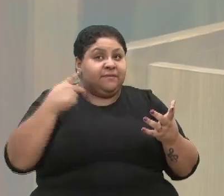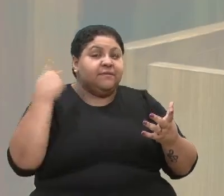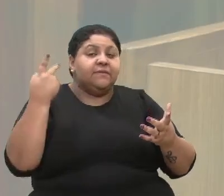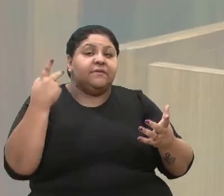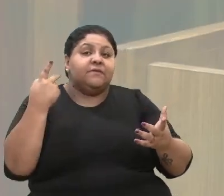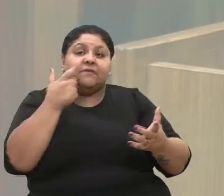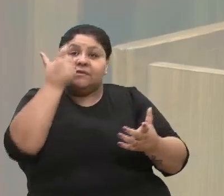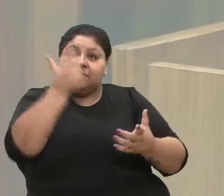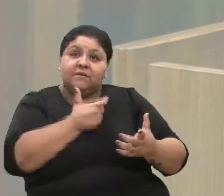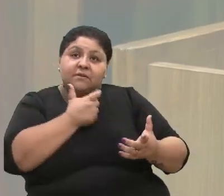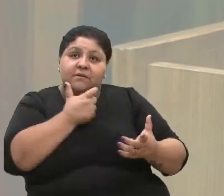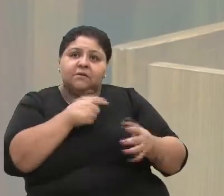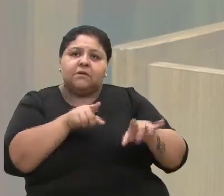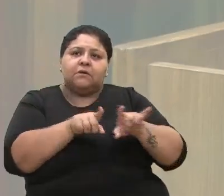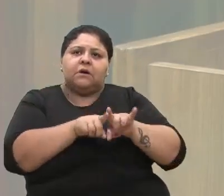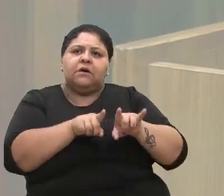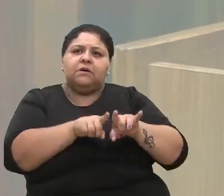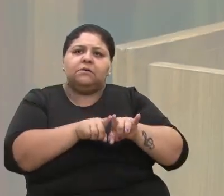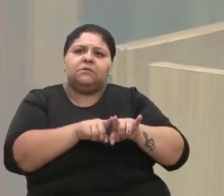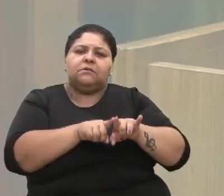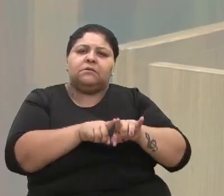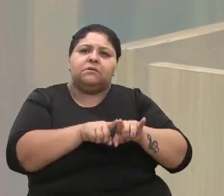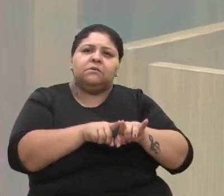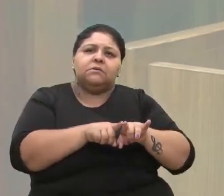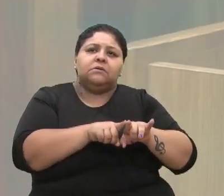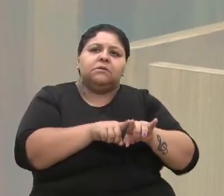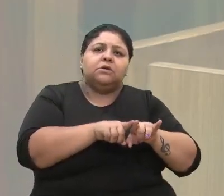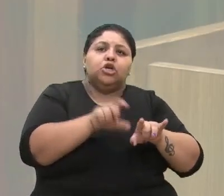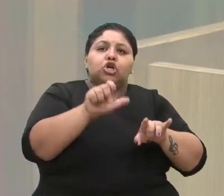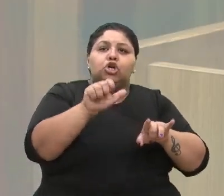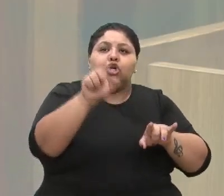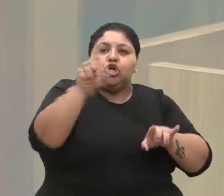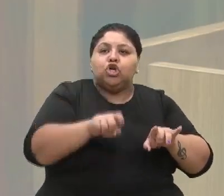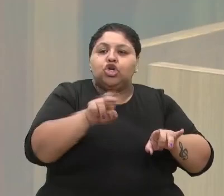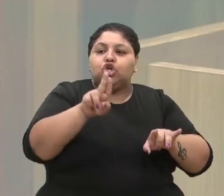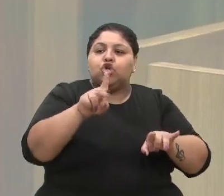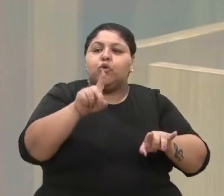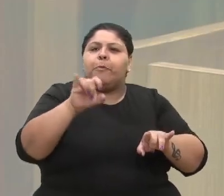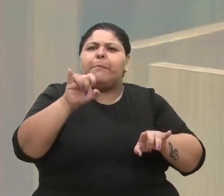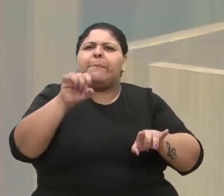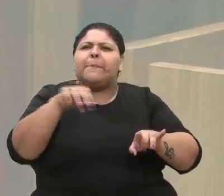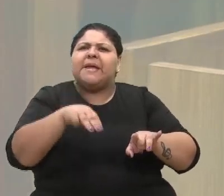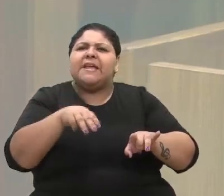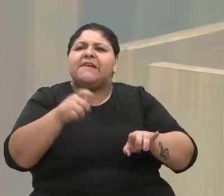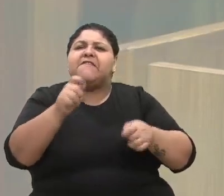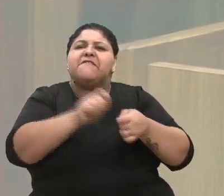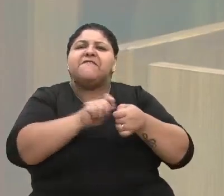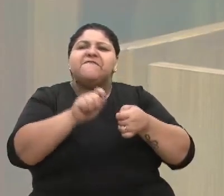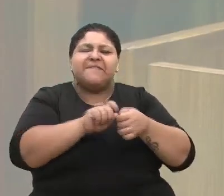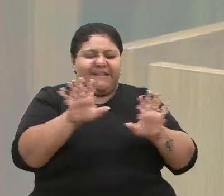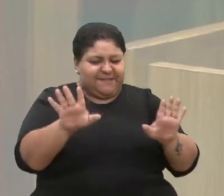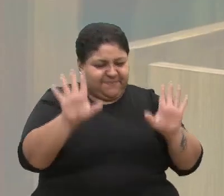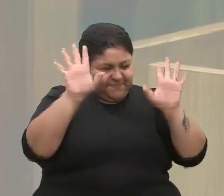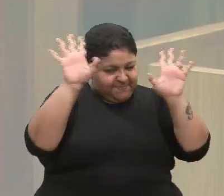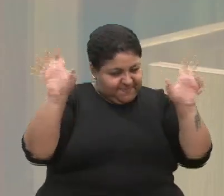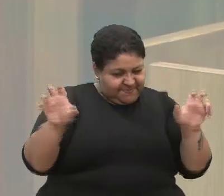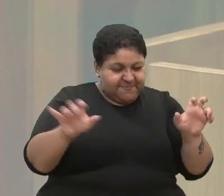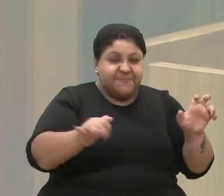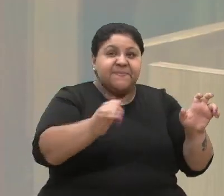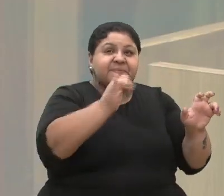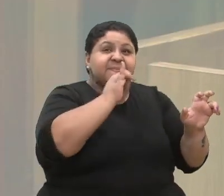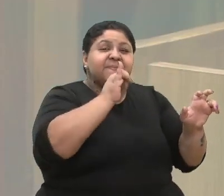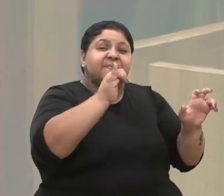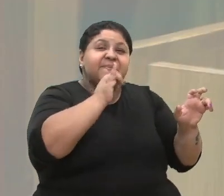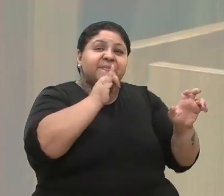acho que alguns chupins. Eu vou só ler o que o chupim faz. O chupim é conhecido por colocar seus